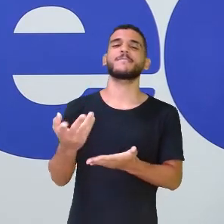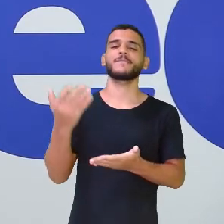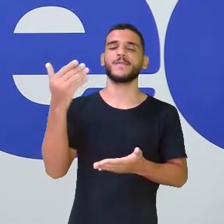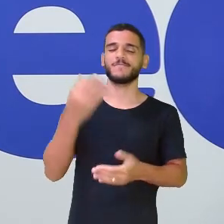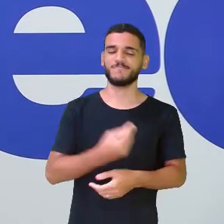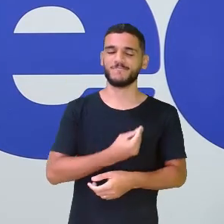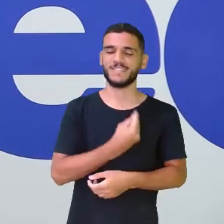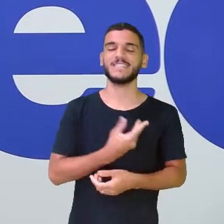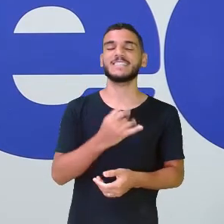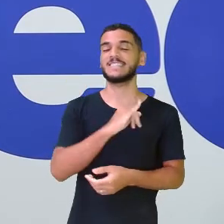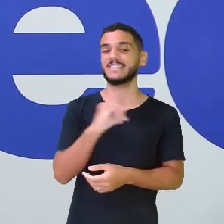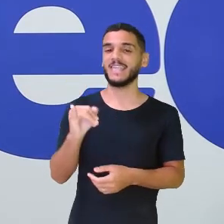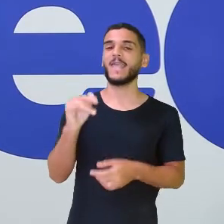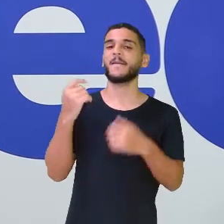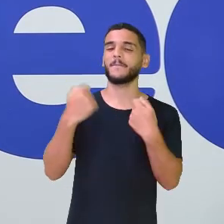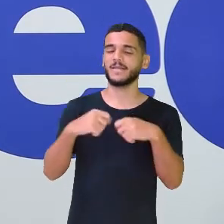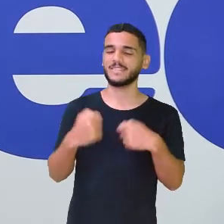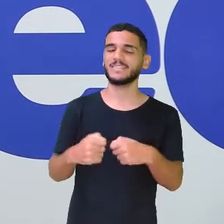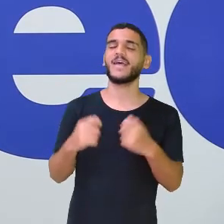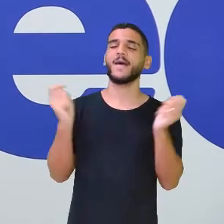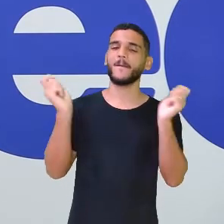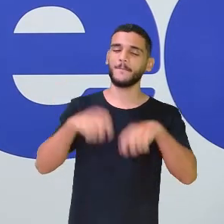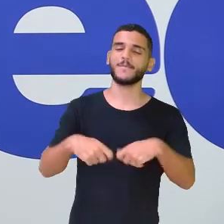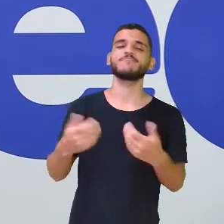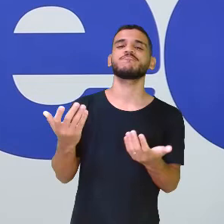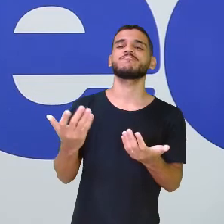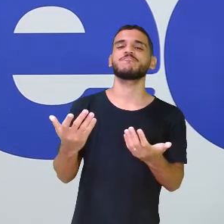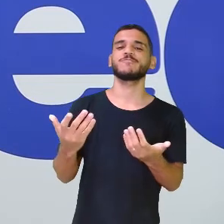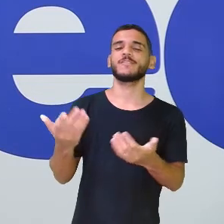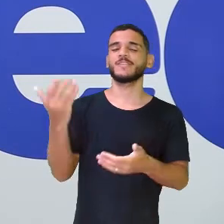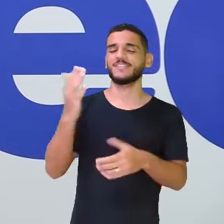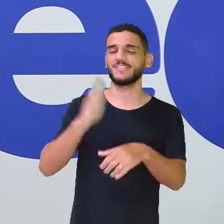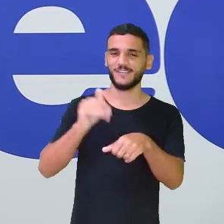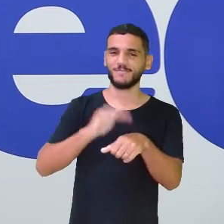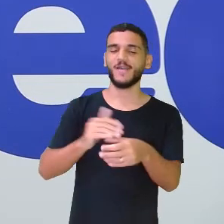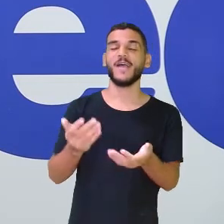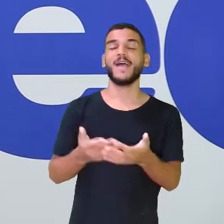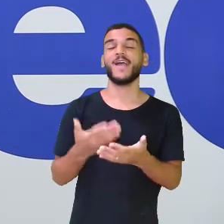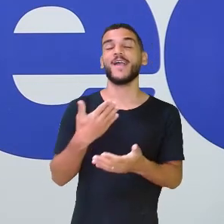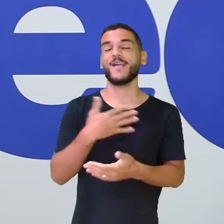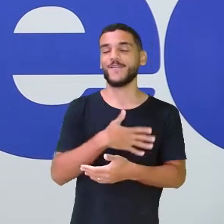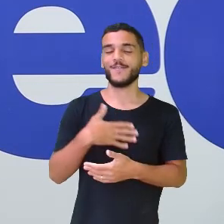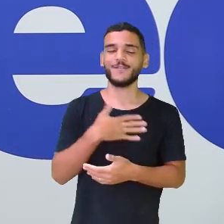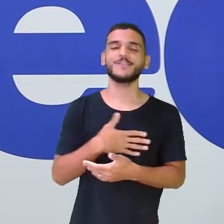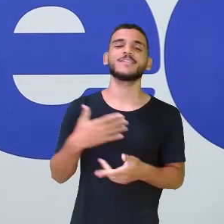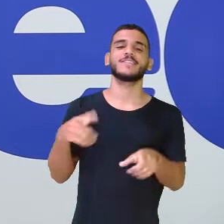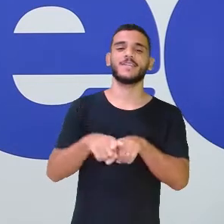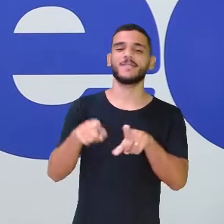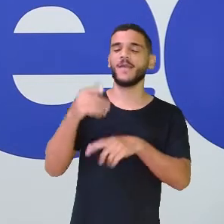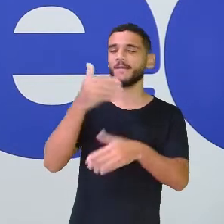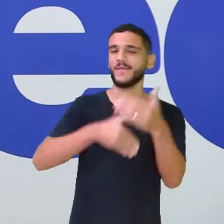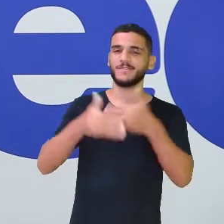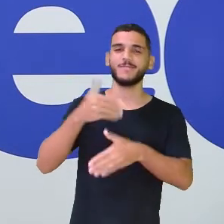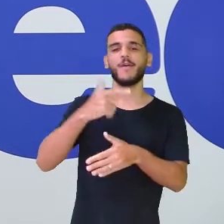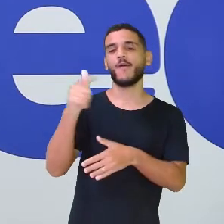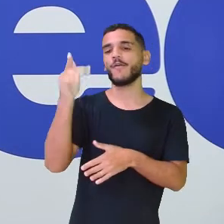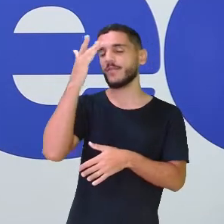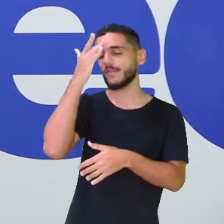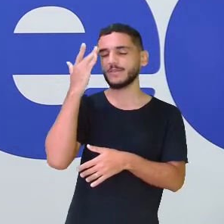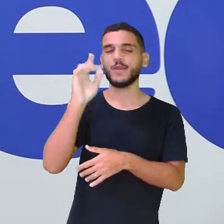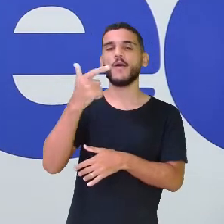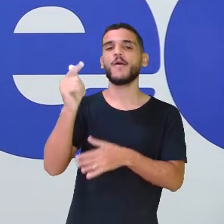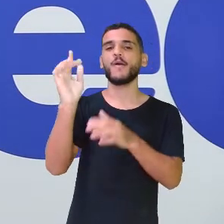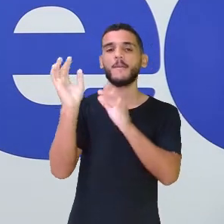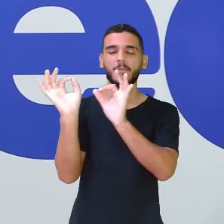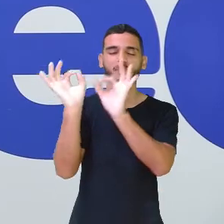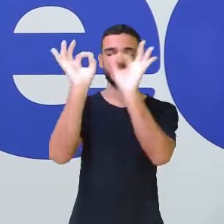precisar, pode me chamar. Certeza. E gostei da participação do Guilherme, da Amanda e da Isabela, que foi quem apareceu hoje por aqui. Os outros estavam muito atentos, né?